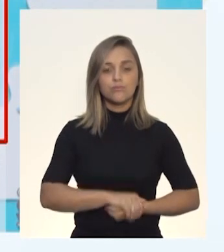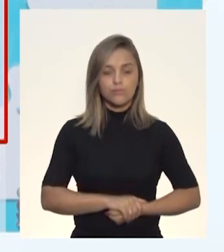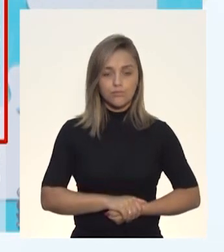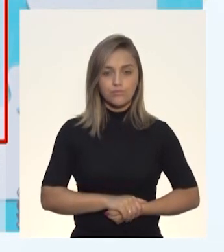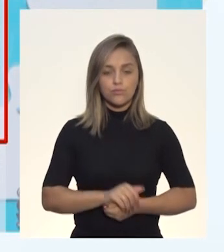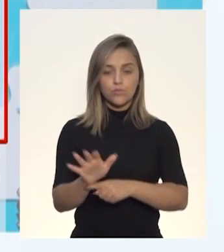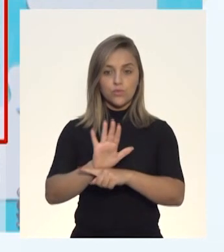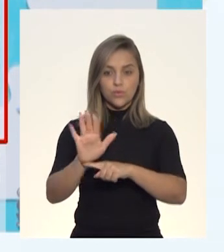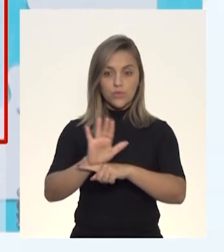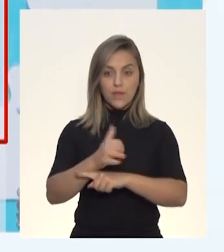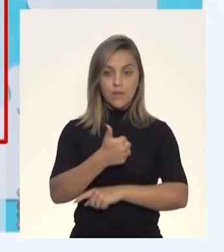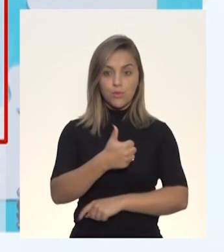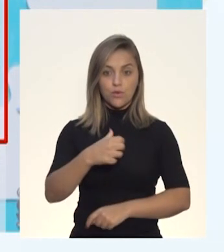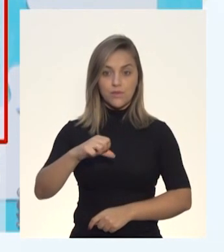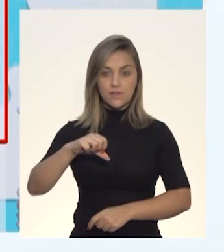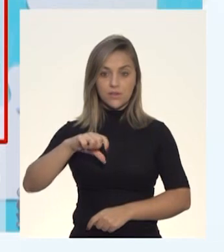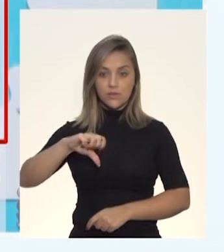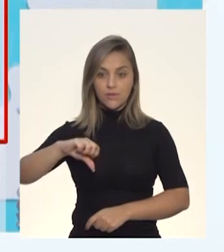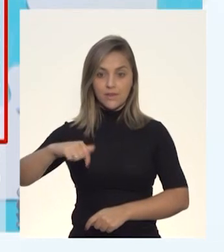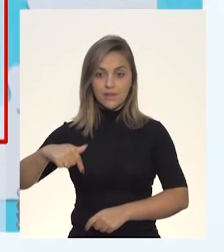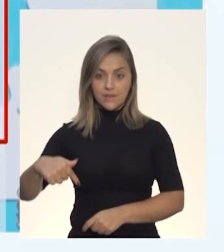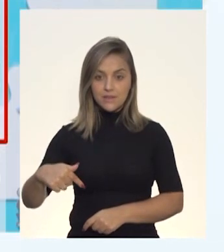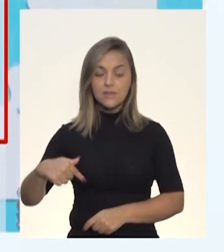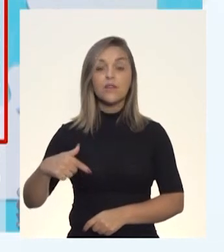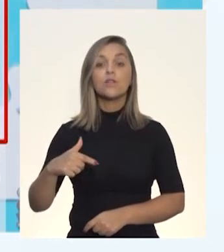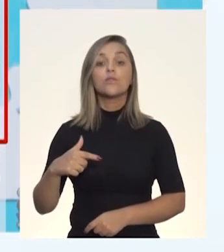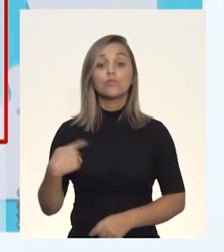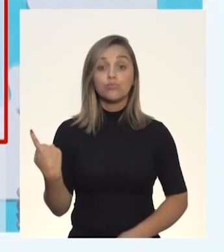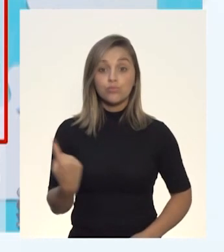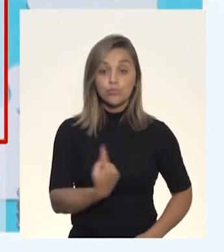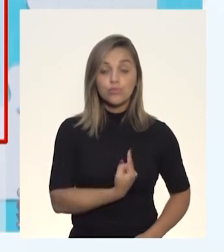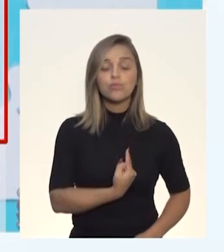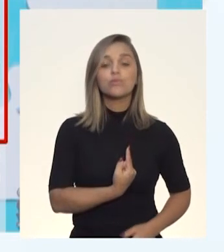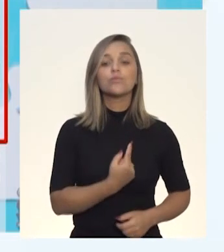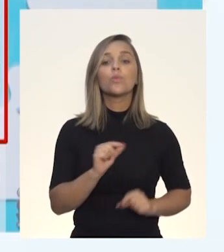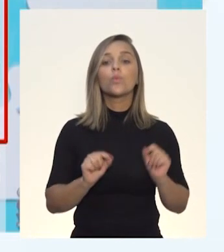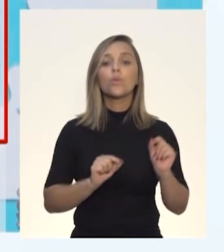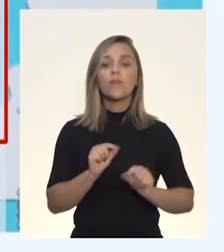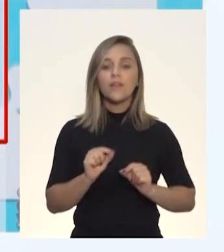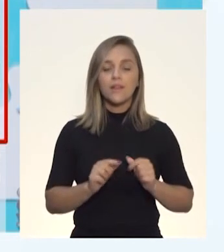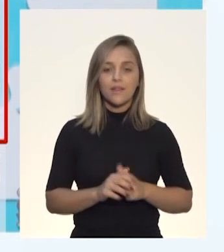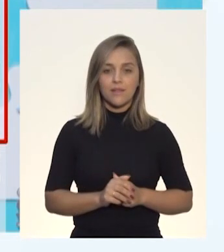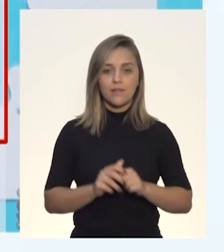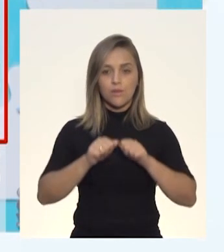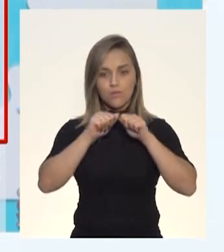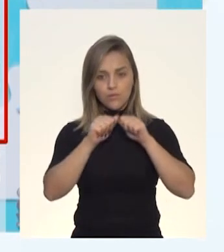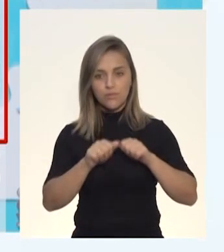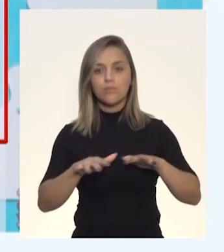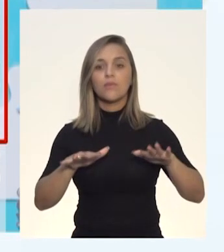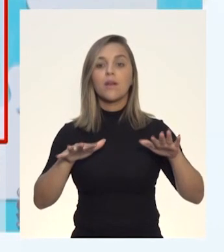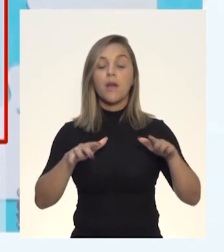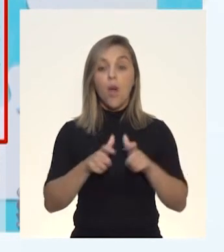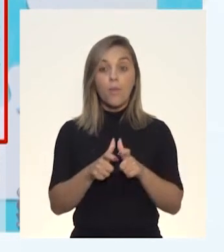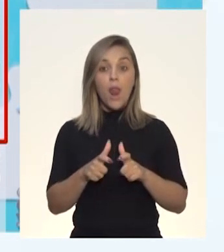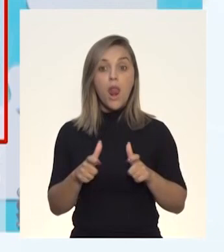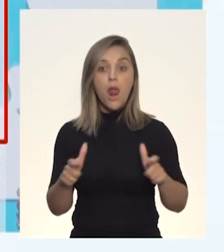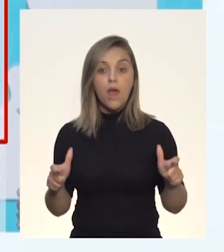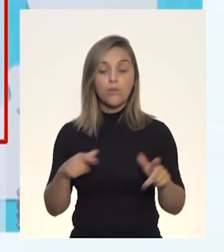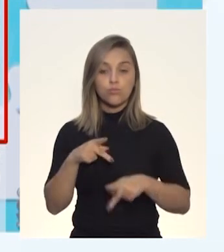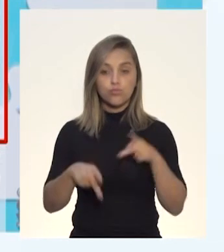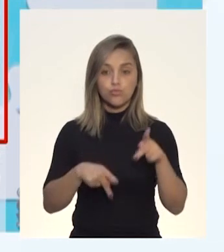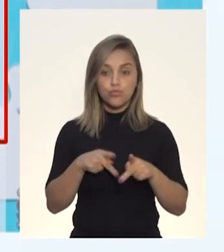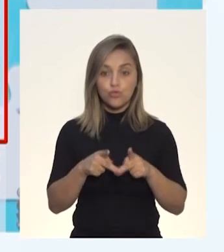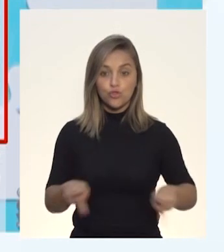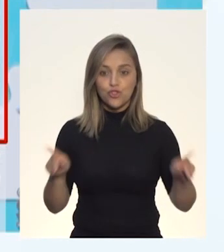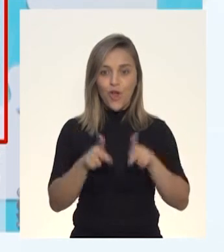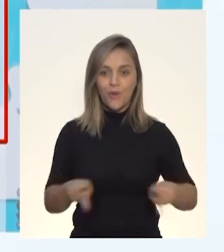Em 1997, chegamos a pouco com a expansão dos shopping centers. A